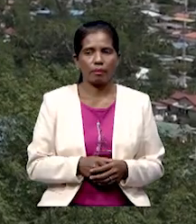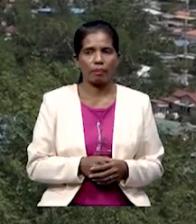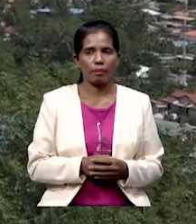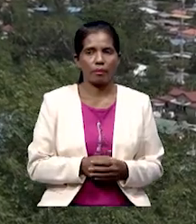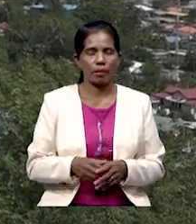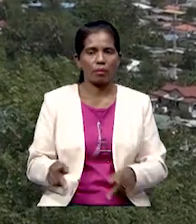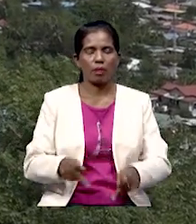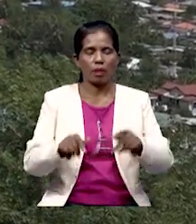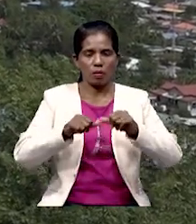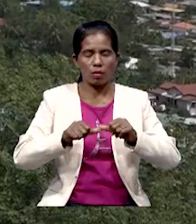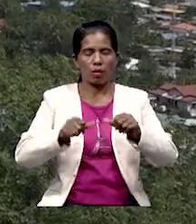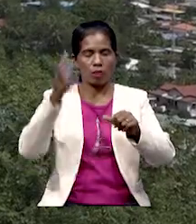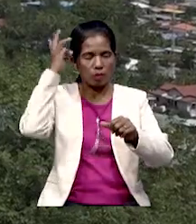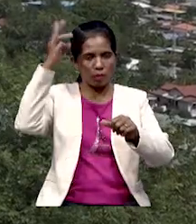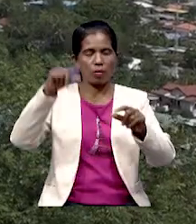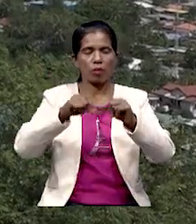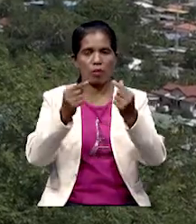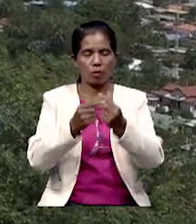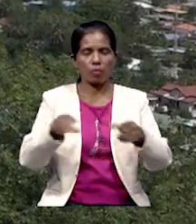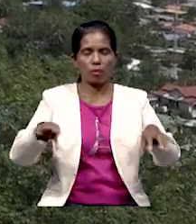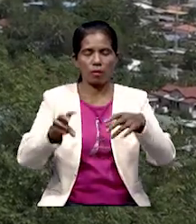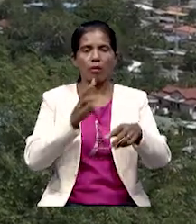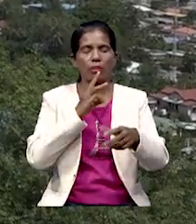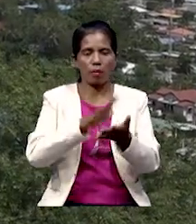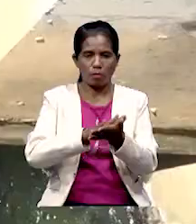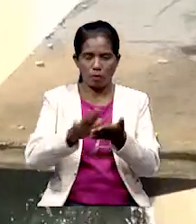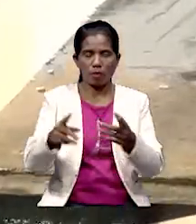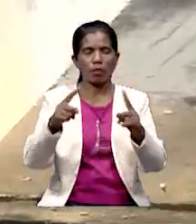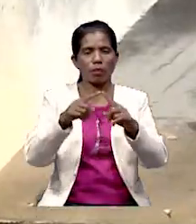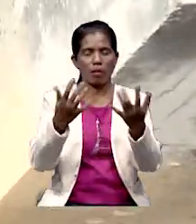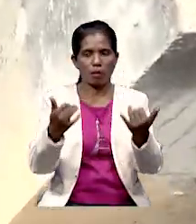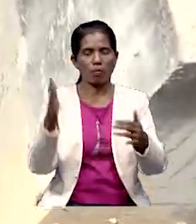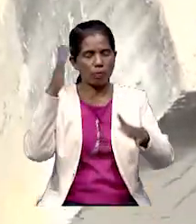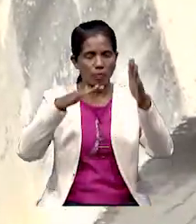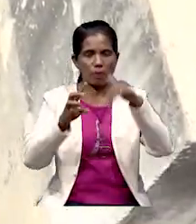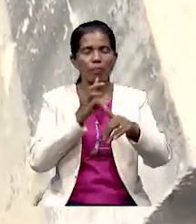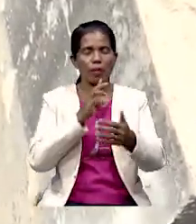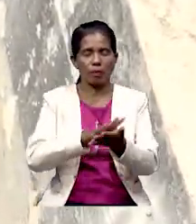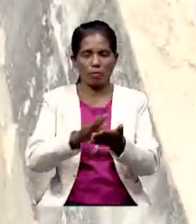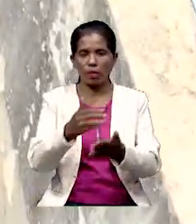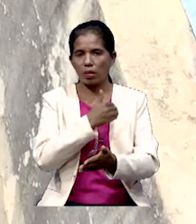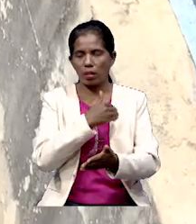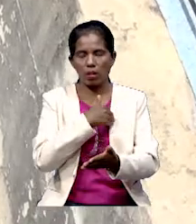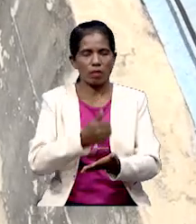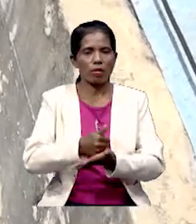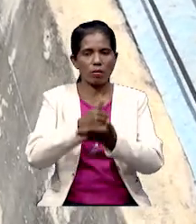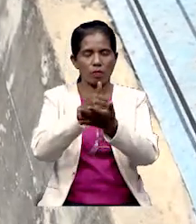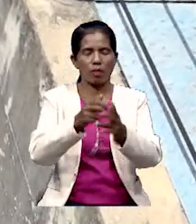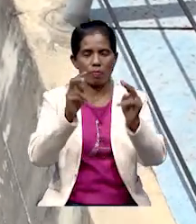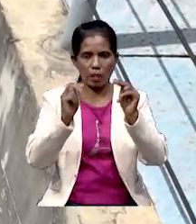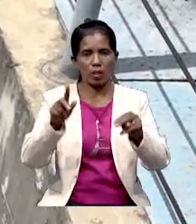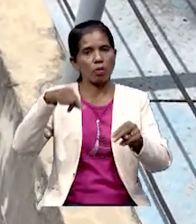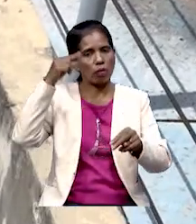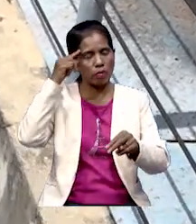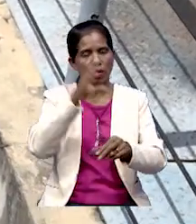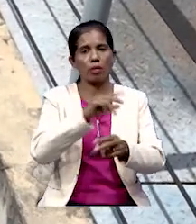Público continua preocupa com a equipa serviço BMOSNIAN, tamba to agora problema BMOS e Timor-Leste se dap resolvido. Tang ne persija governo no